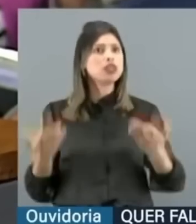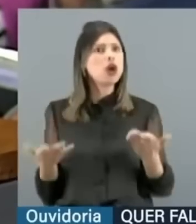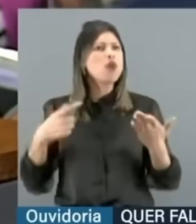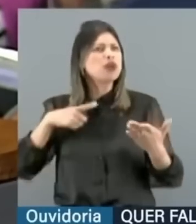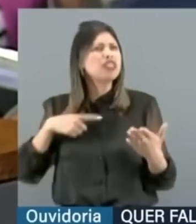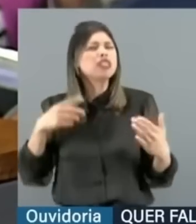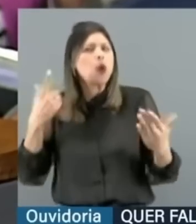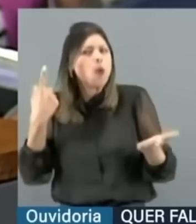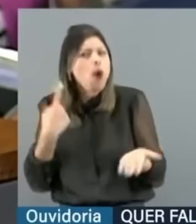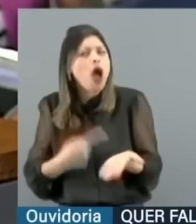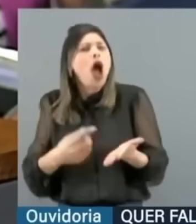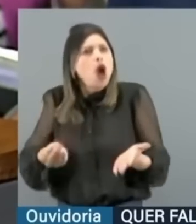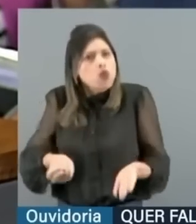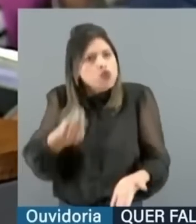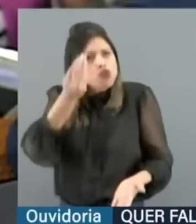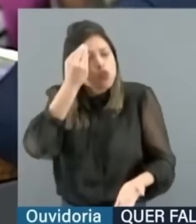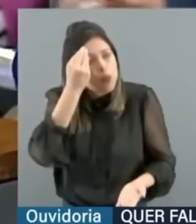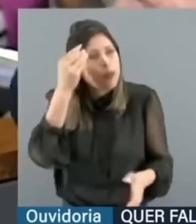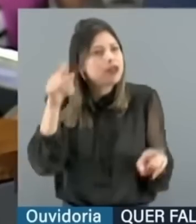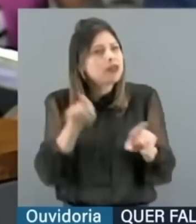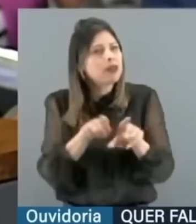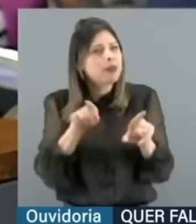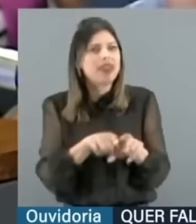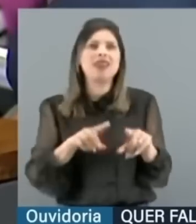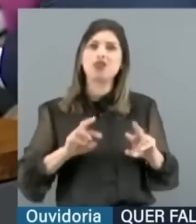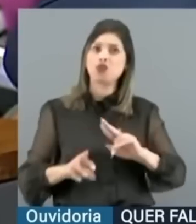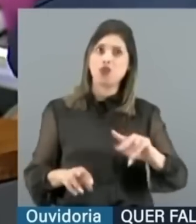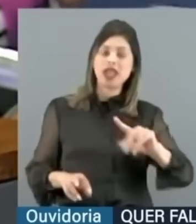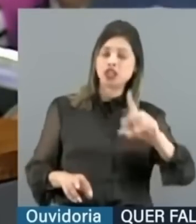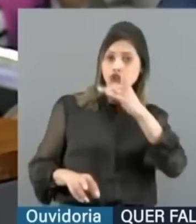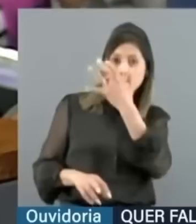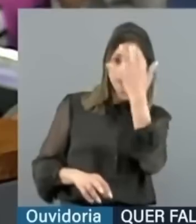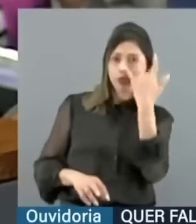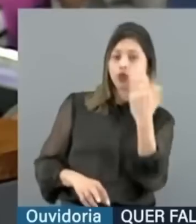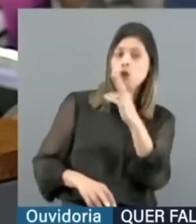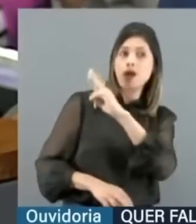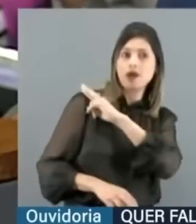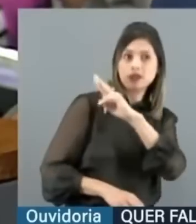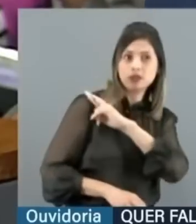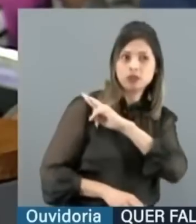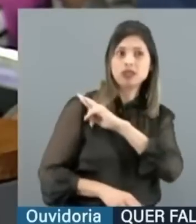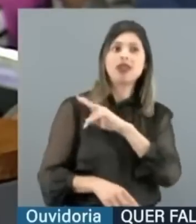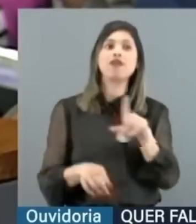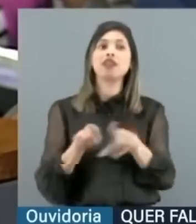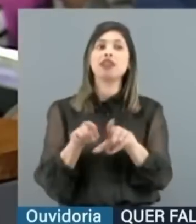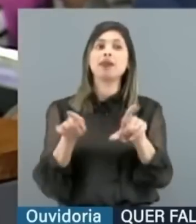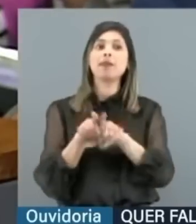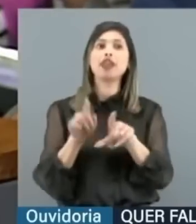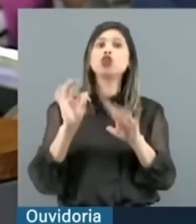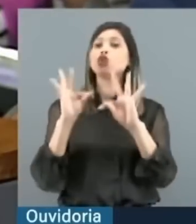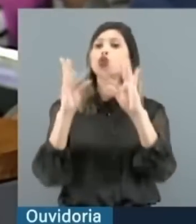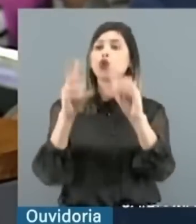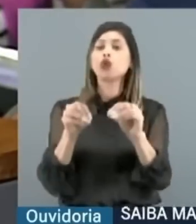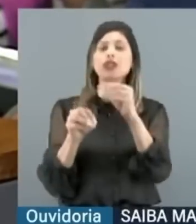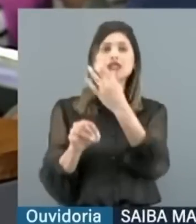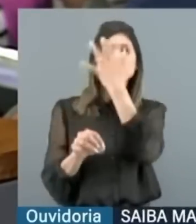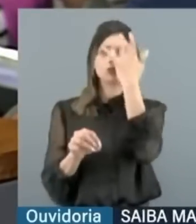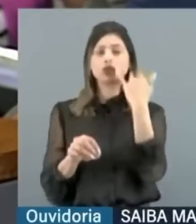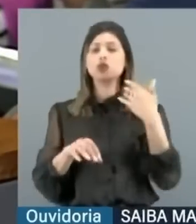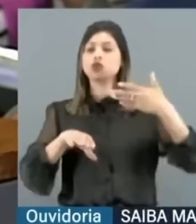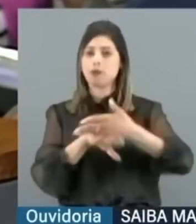sua culpabilidade. E não só o autor, não só o coautor, mas aquele que agiu de